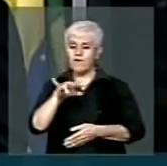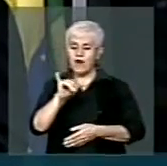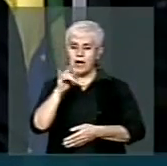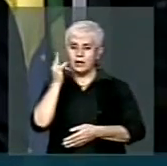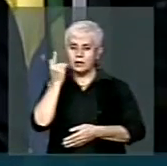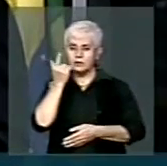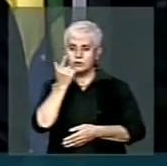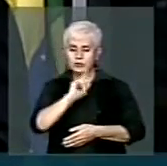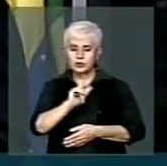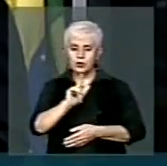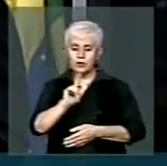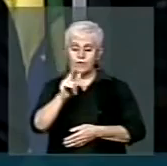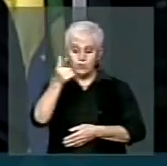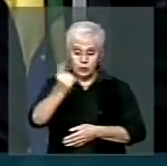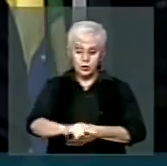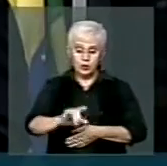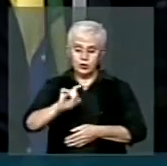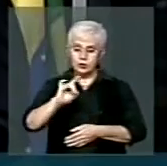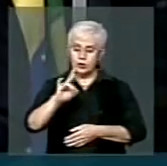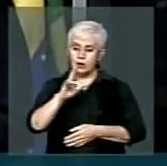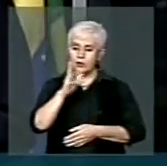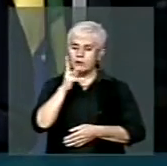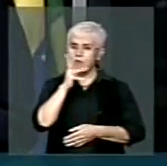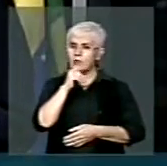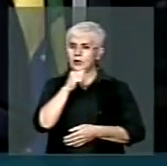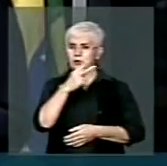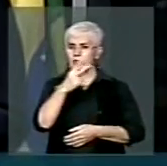a 220 anos novamente.